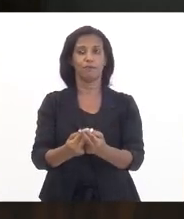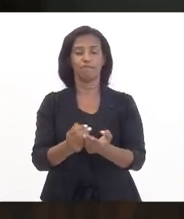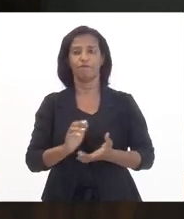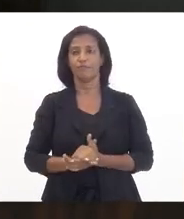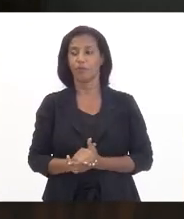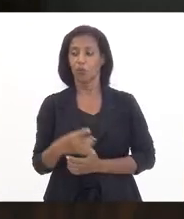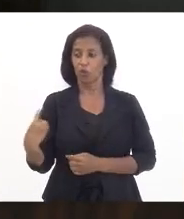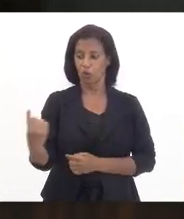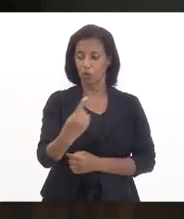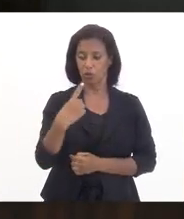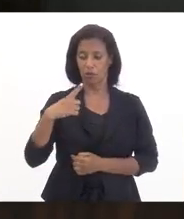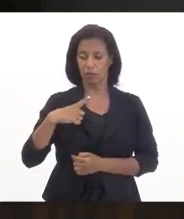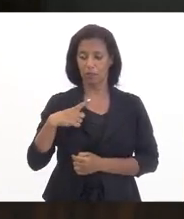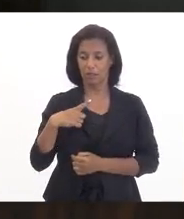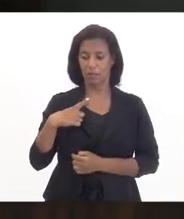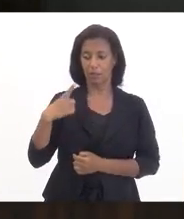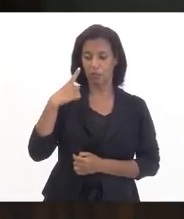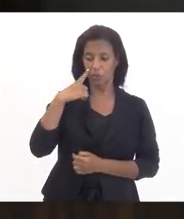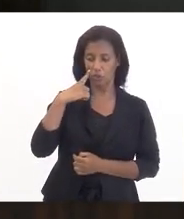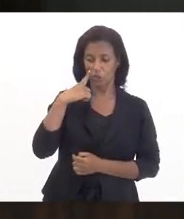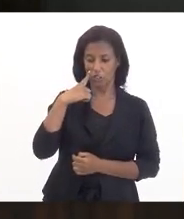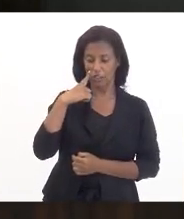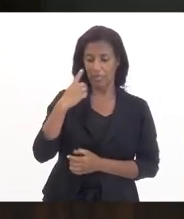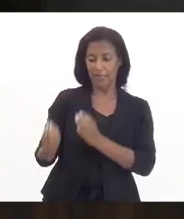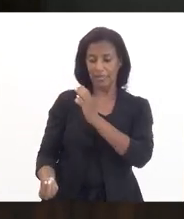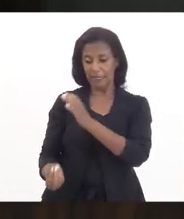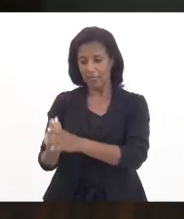ficamos de tentar construir